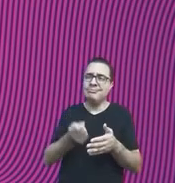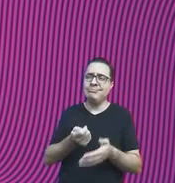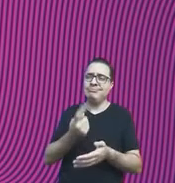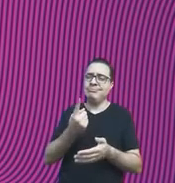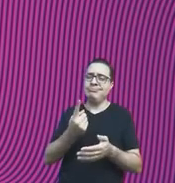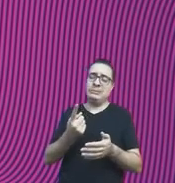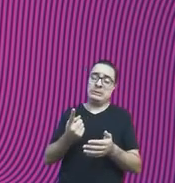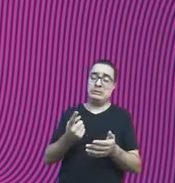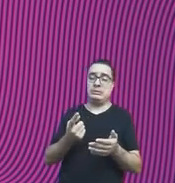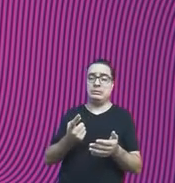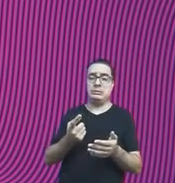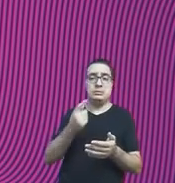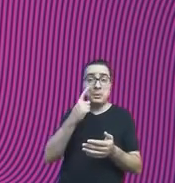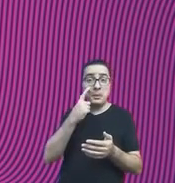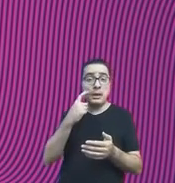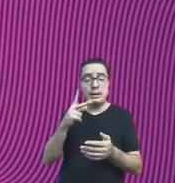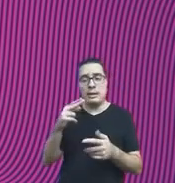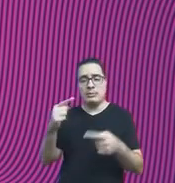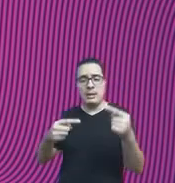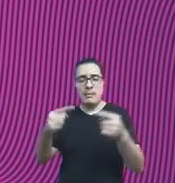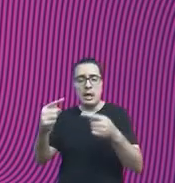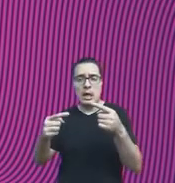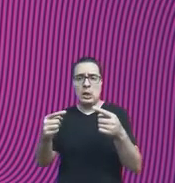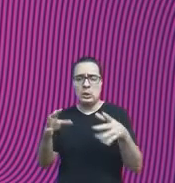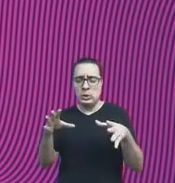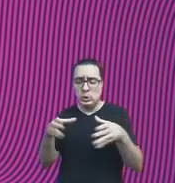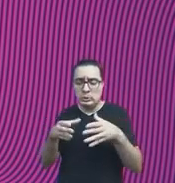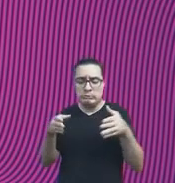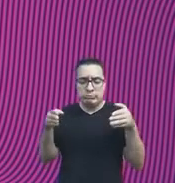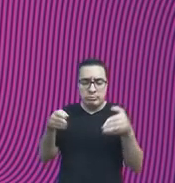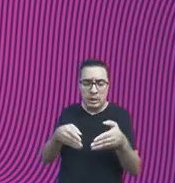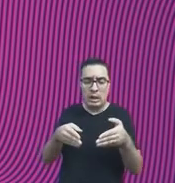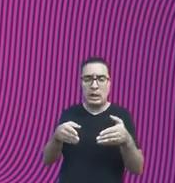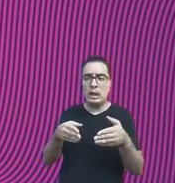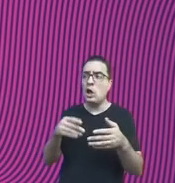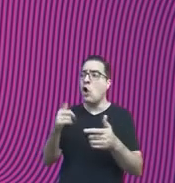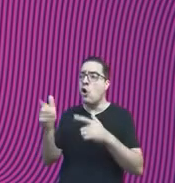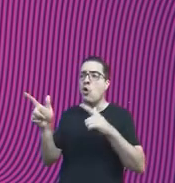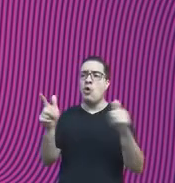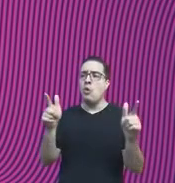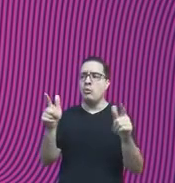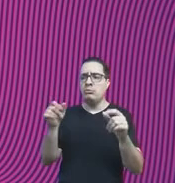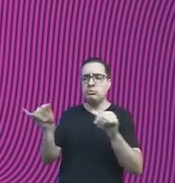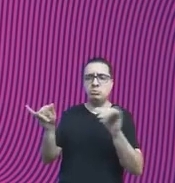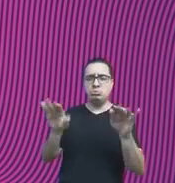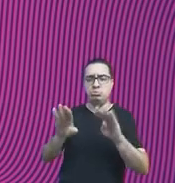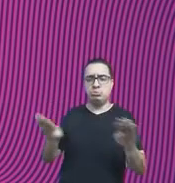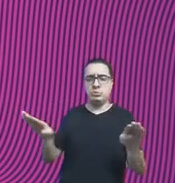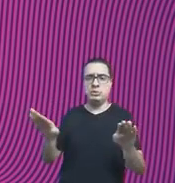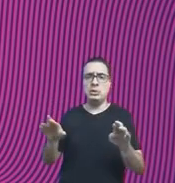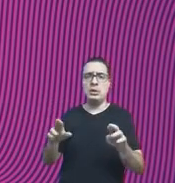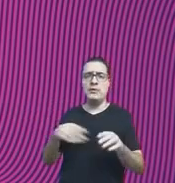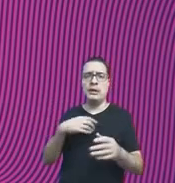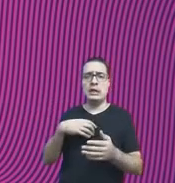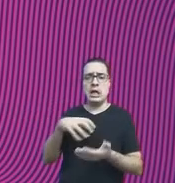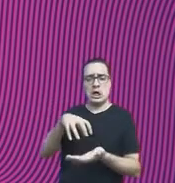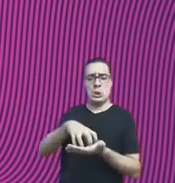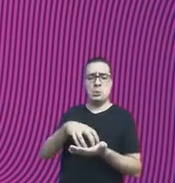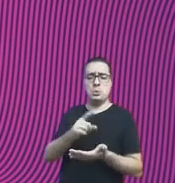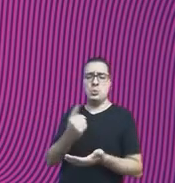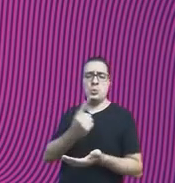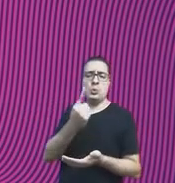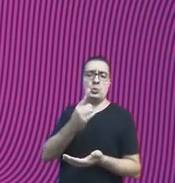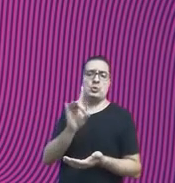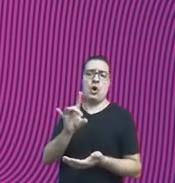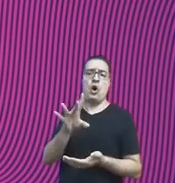gente vê muito debate agora de concentração, isso vai eliminar concorrência, vai gerar oligopólios, no final do dia vai prejudicar o